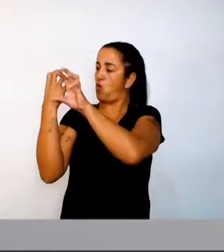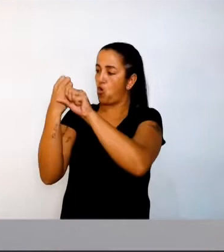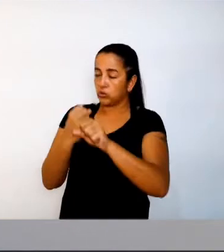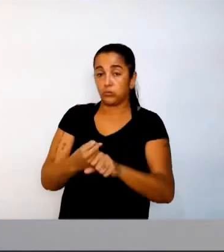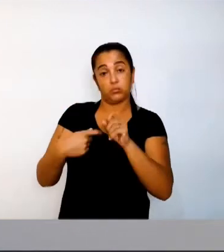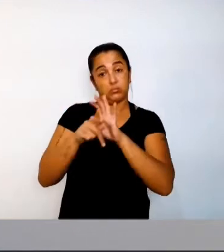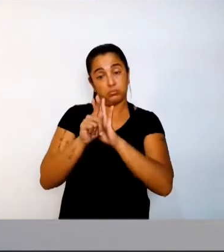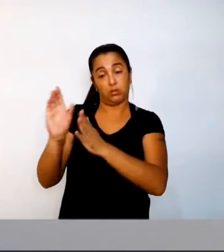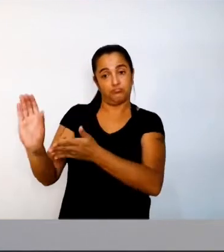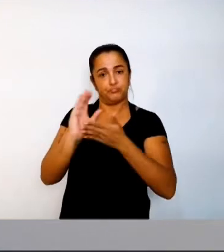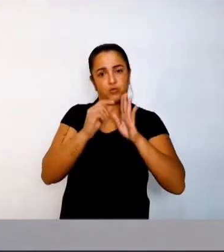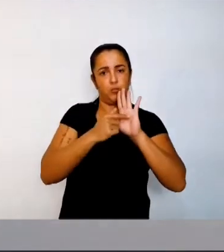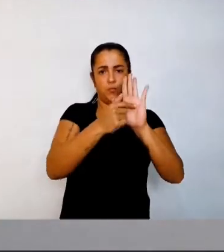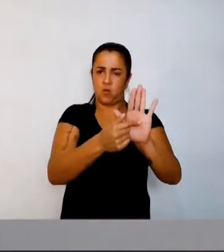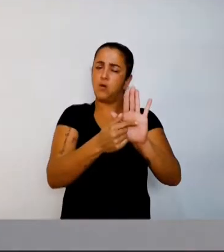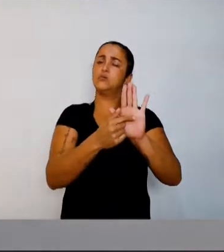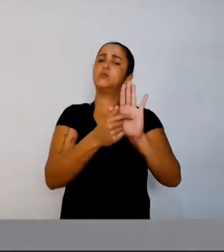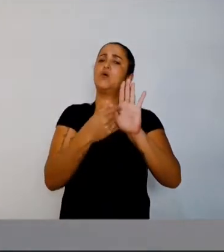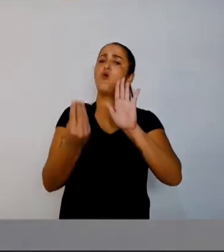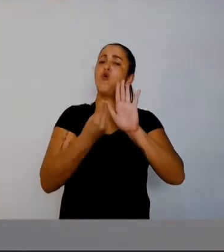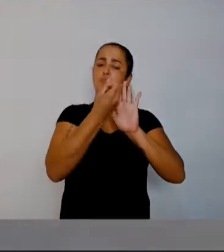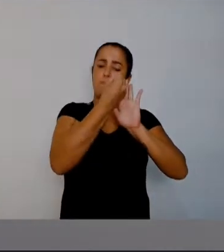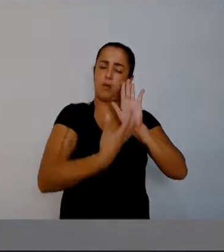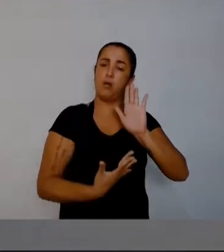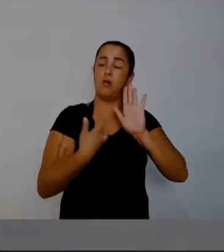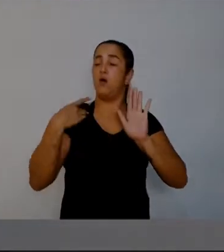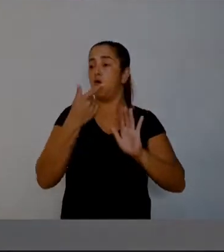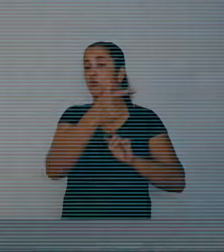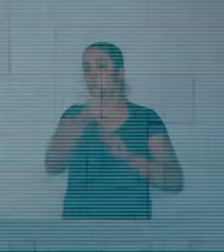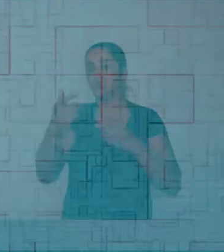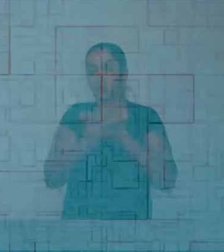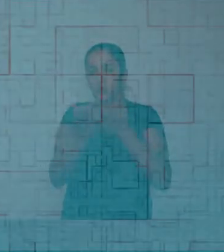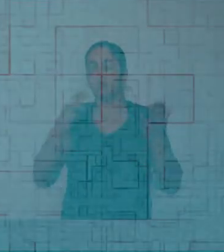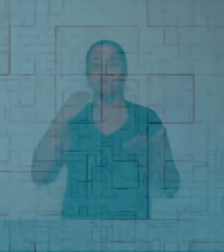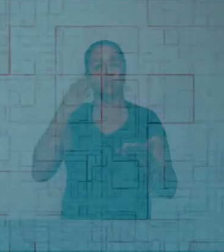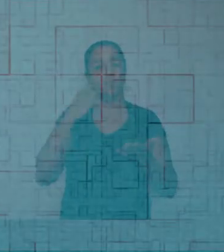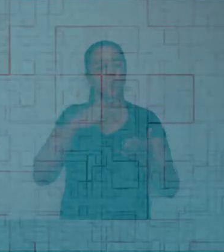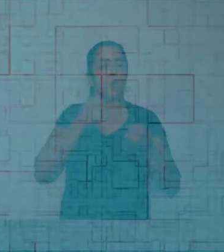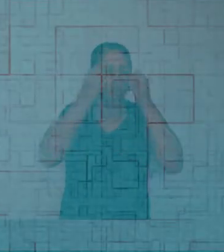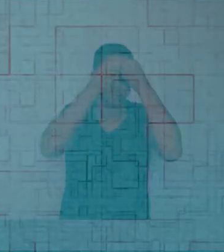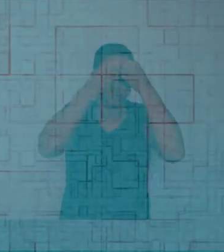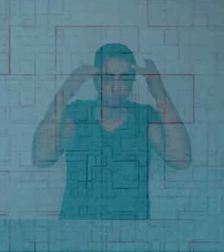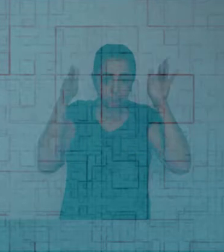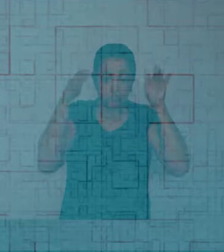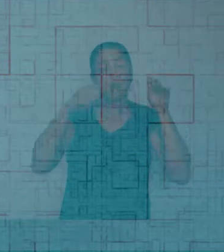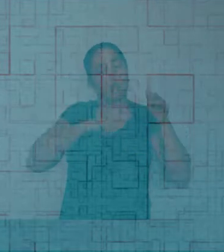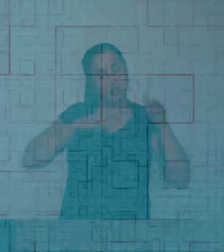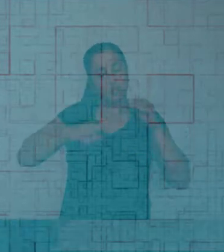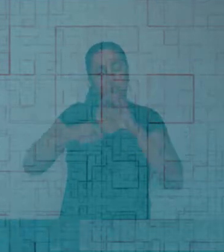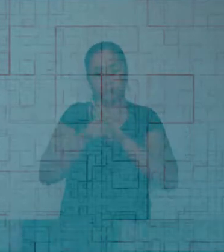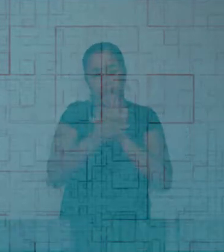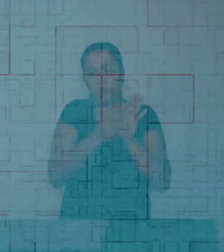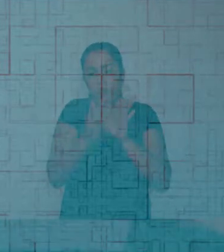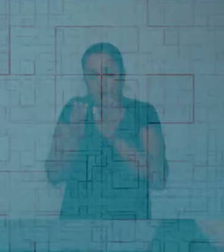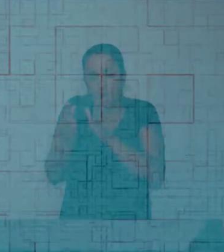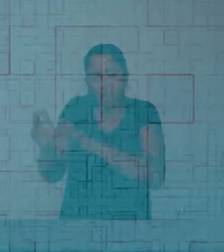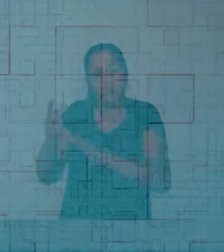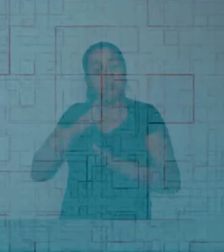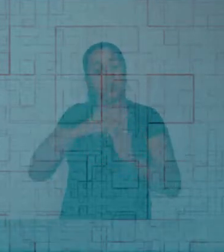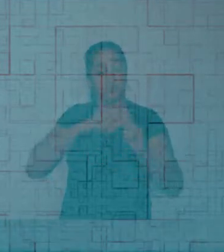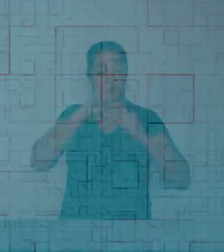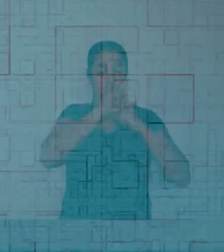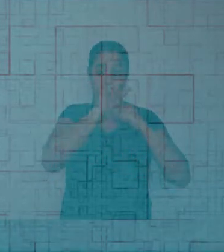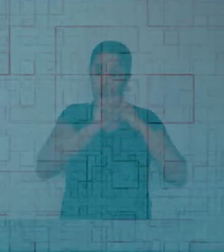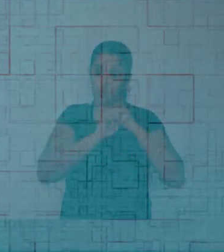esse e outros temas, no total, no pequeno expediente, foram aprovados 25 requerimentos, quatro moções